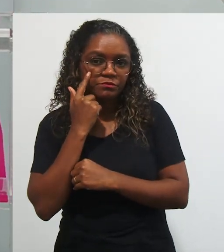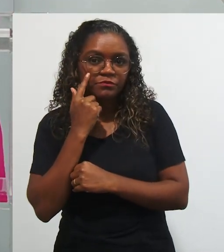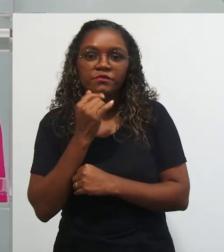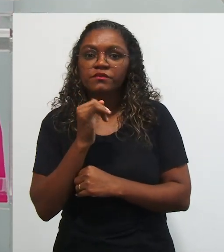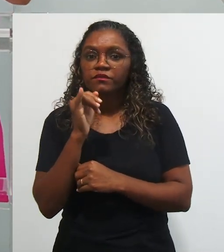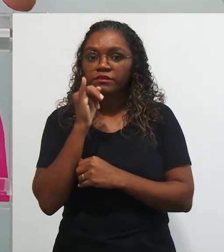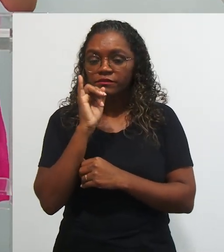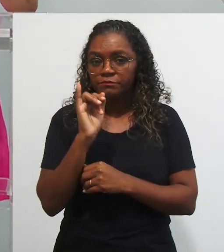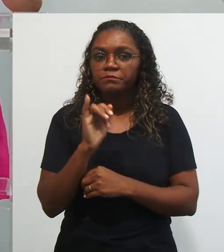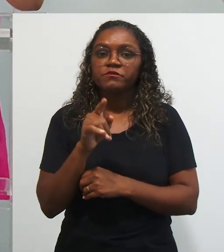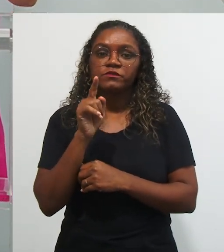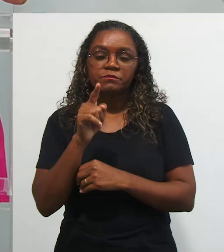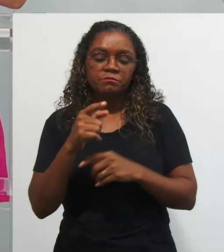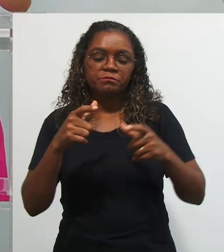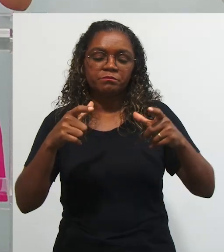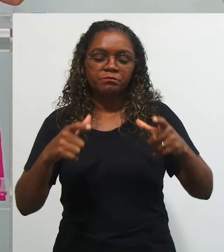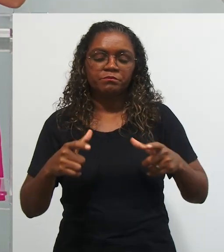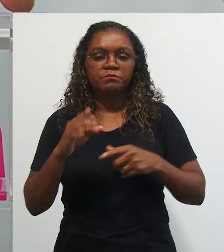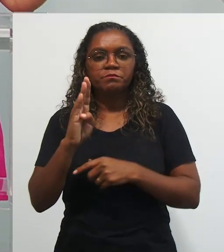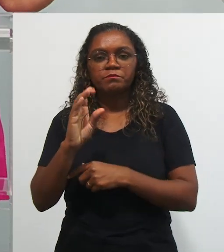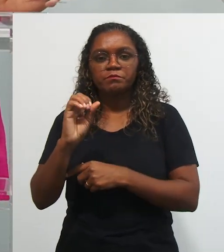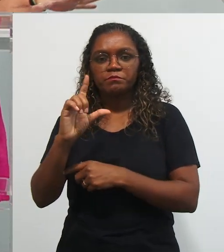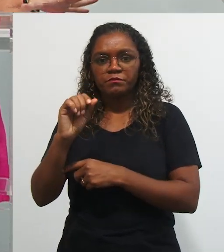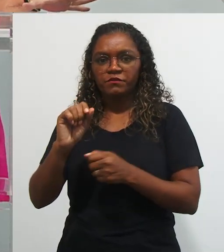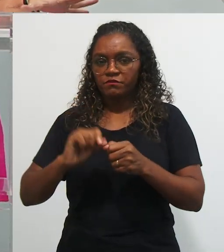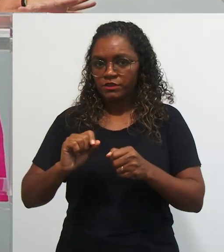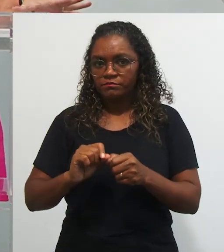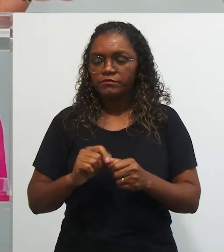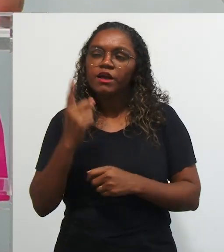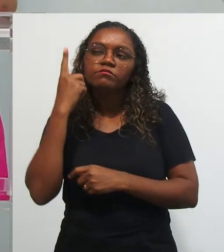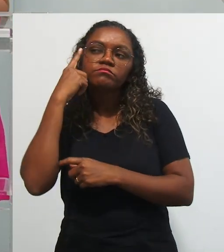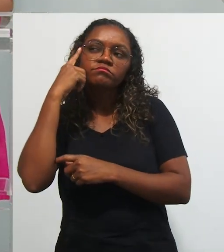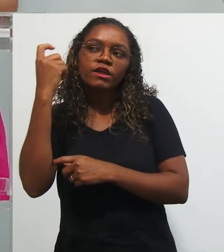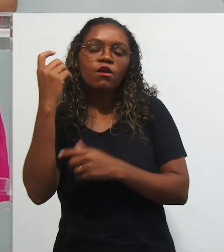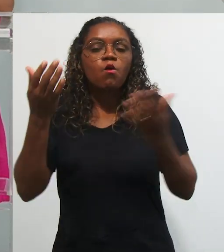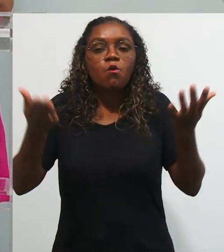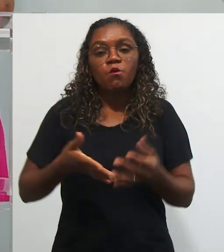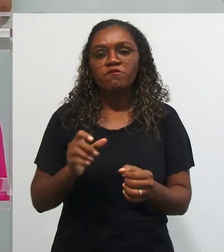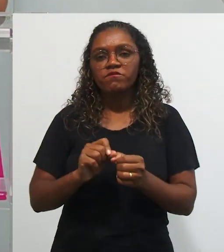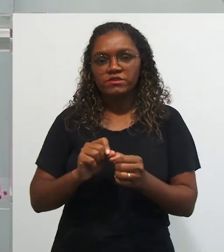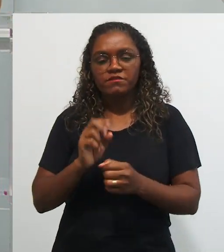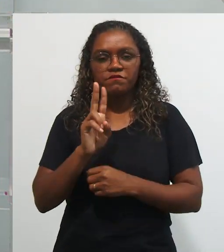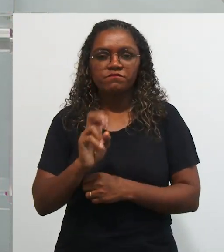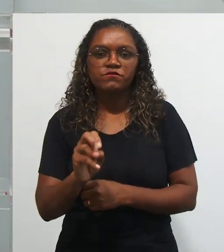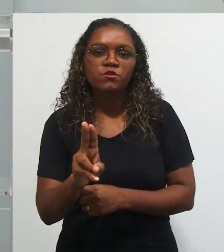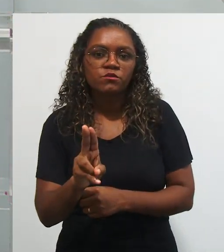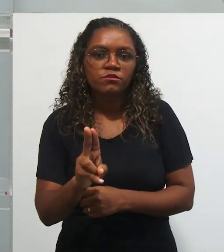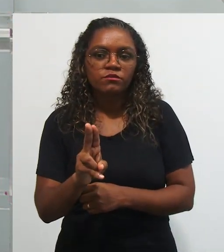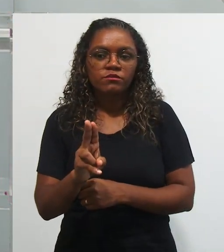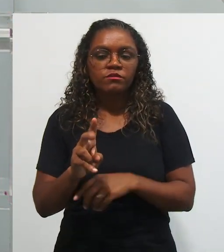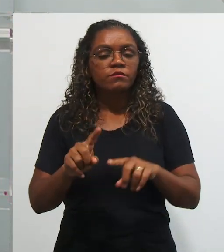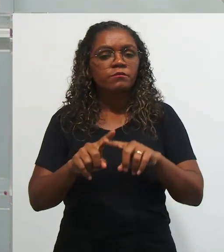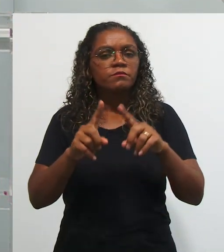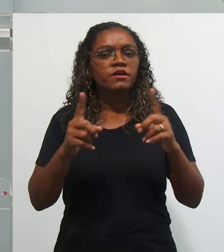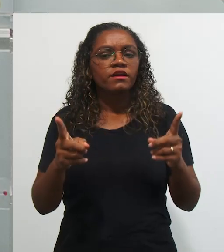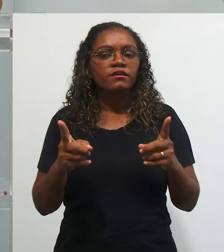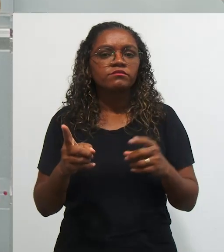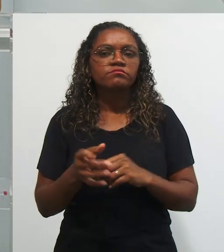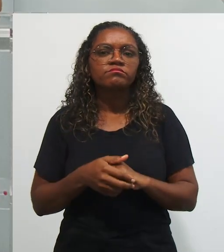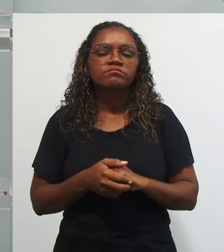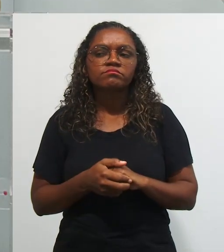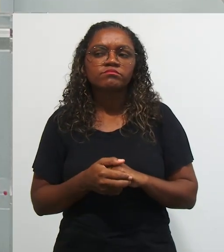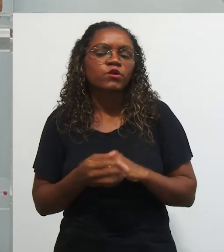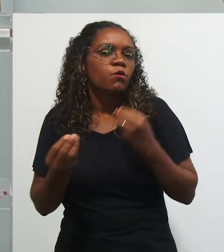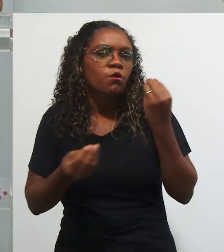você nunca entrou na cozinha, você resolveu, quero fazer um bolo hoje. O que você faz? Vai lá, né? Digita